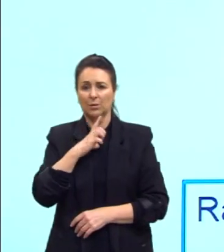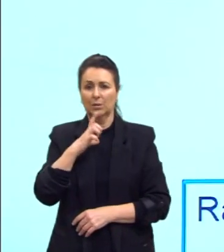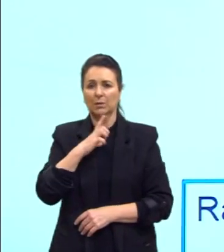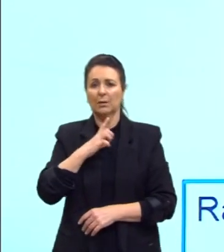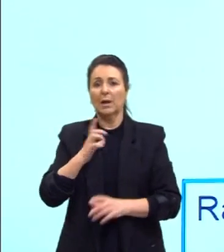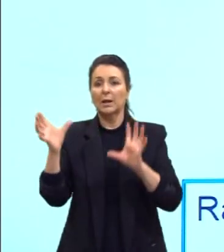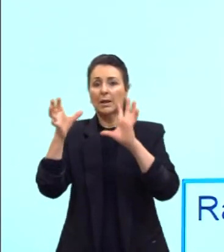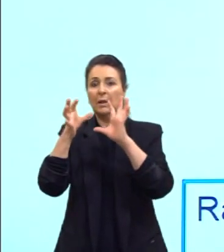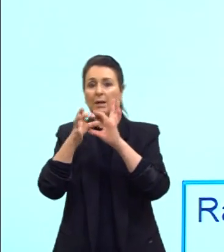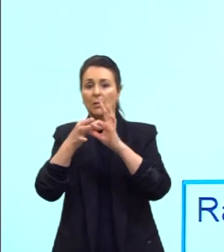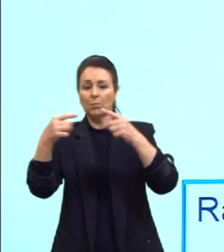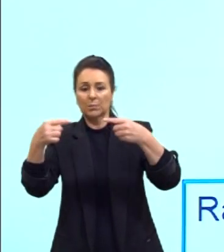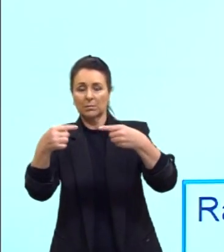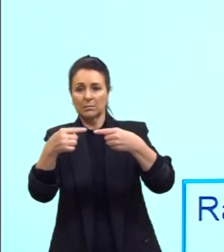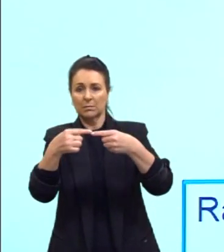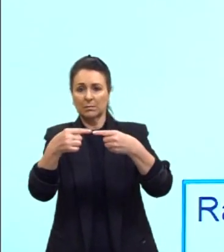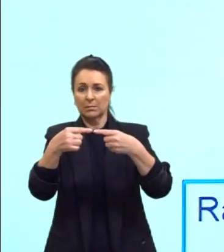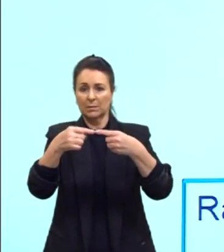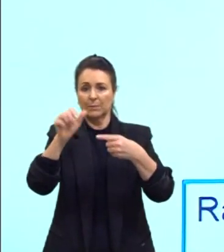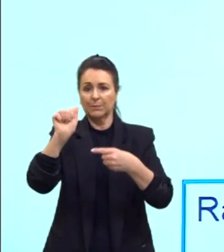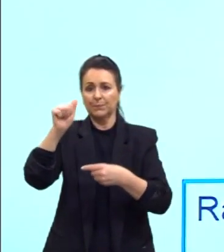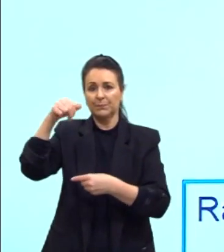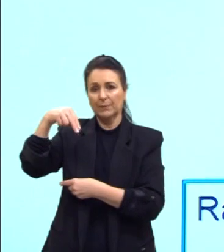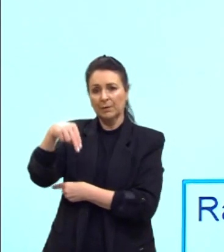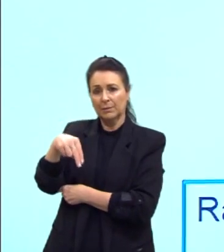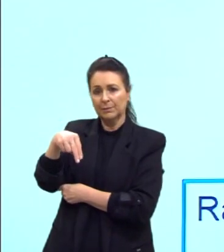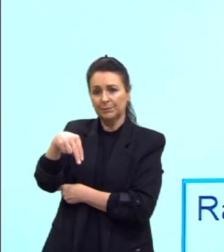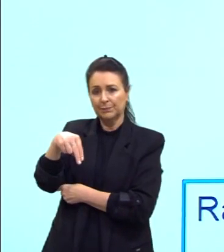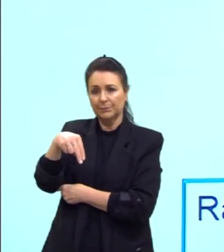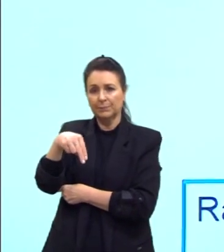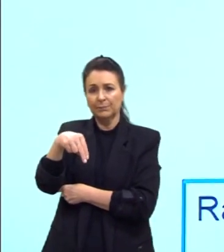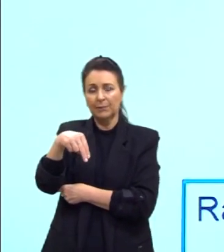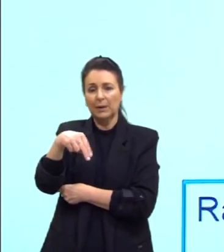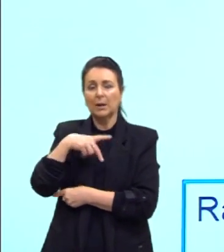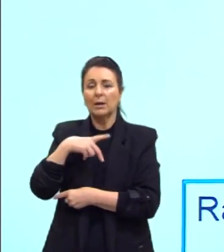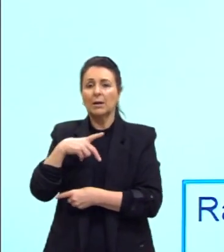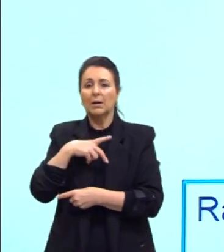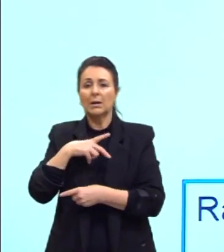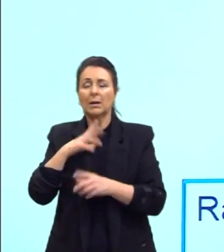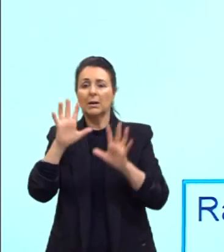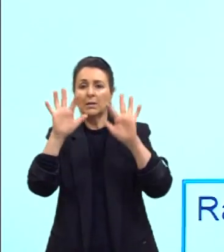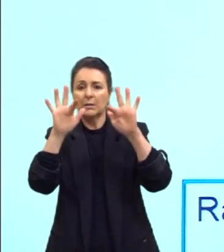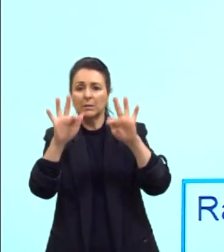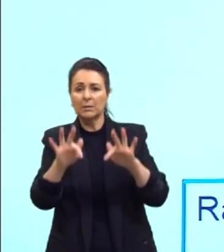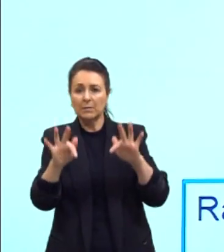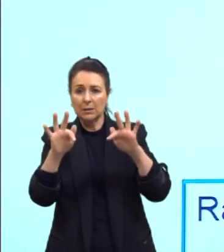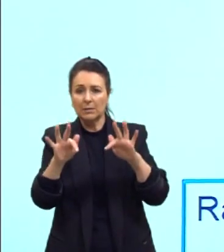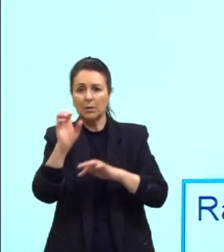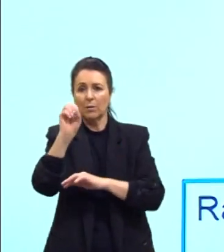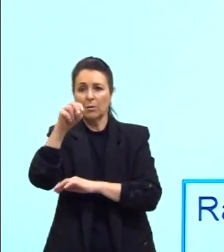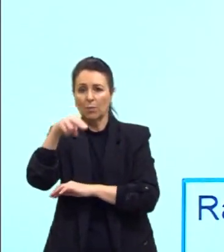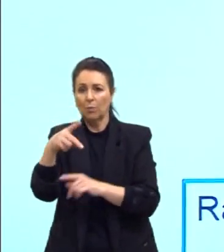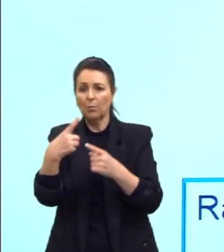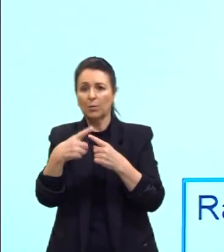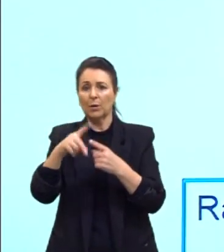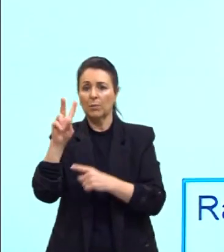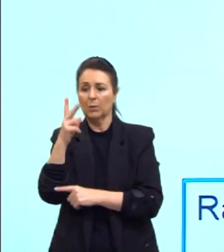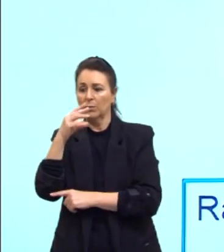simples Então é eu não tenho saturação é antes EA terminação de ou porque é um hidrocarboneto